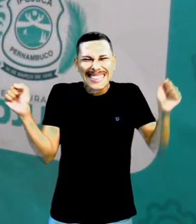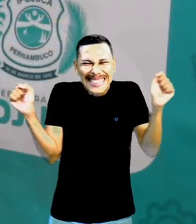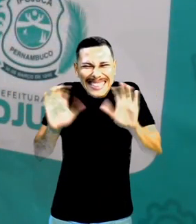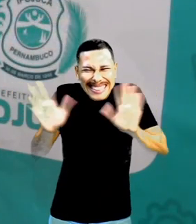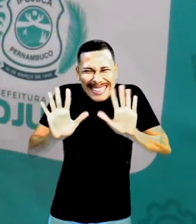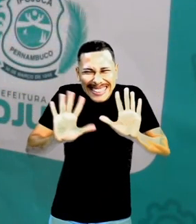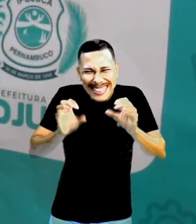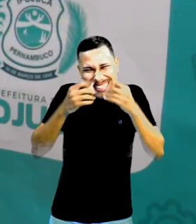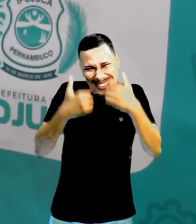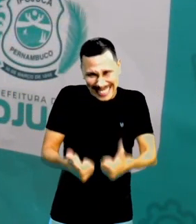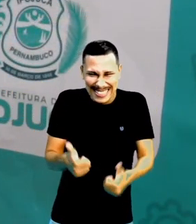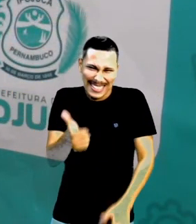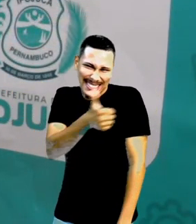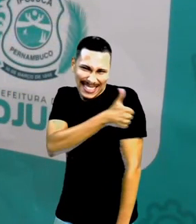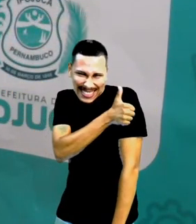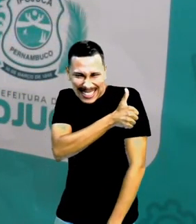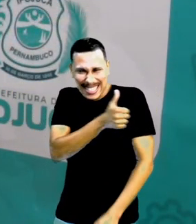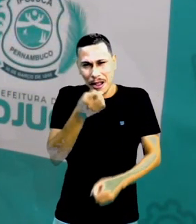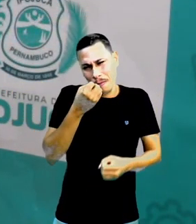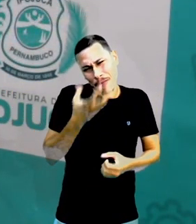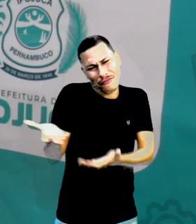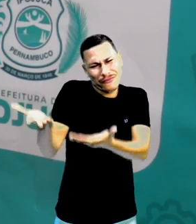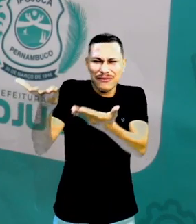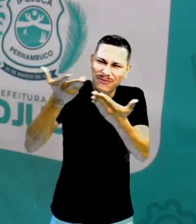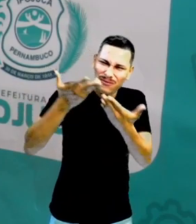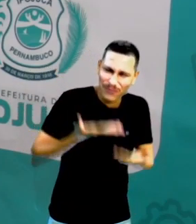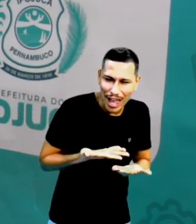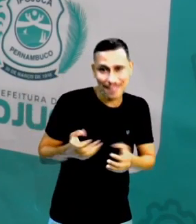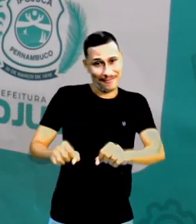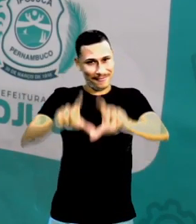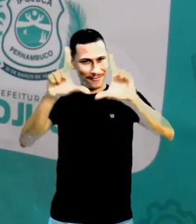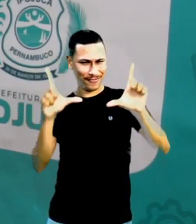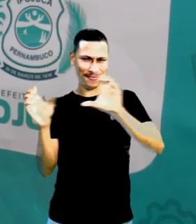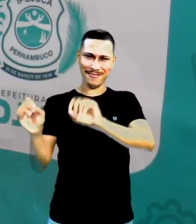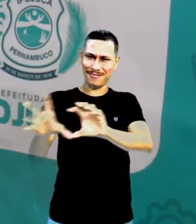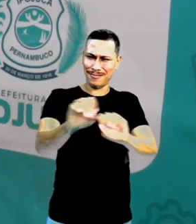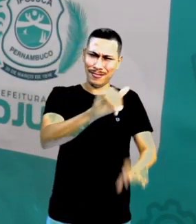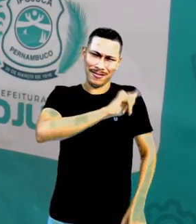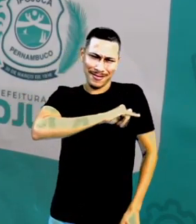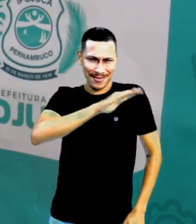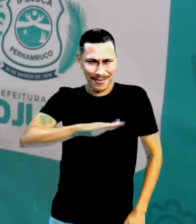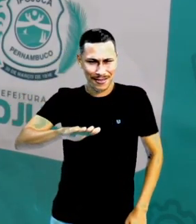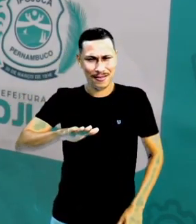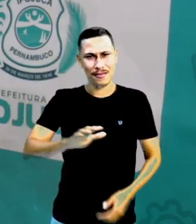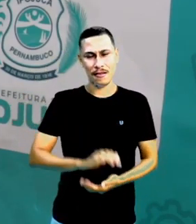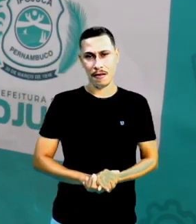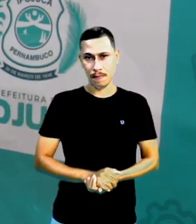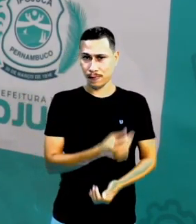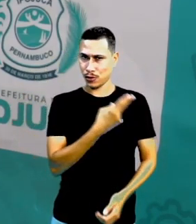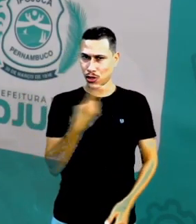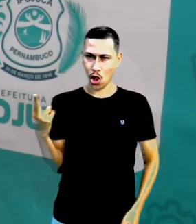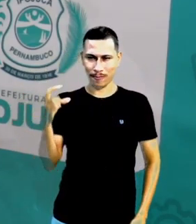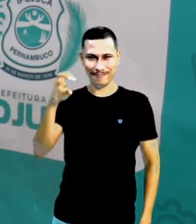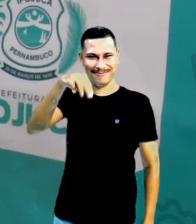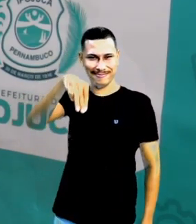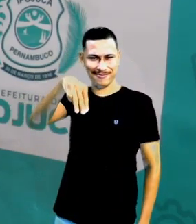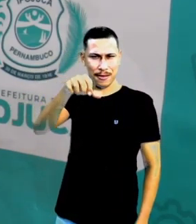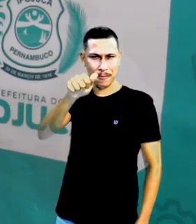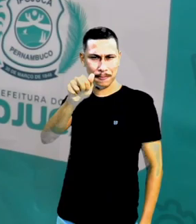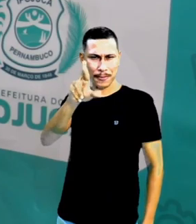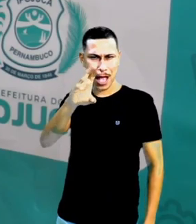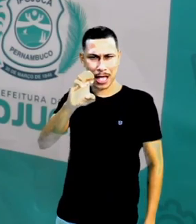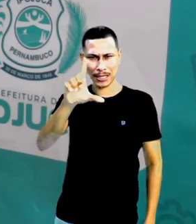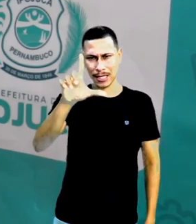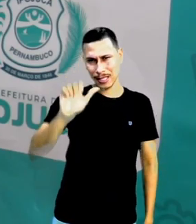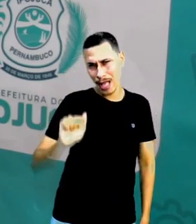Tudo bem, primeiro ano? Sejam todos bem-vindos à TV Educa Ipojuca. Me chamo Marcela